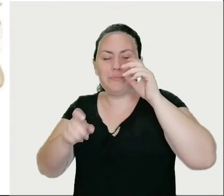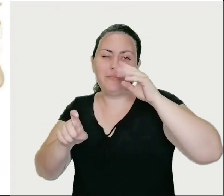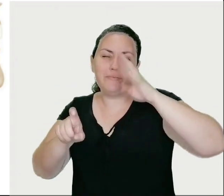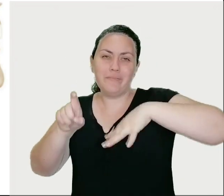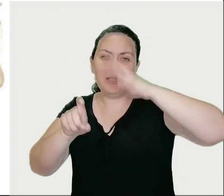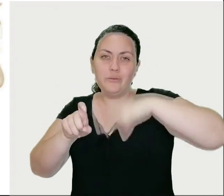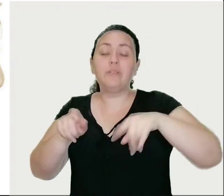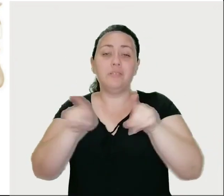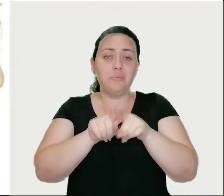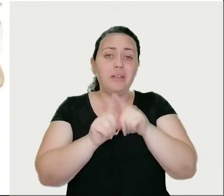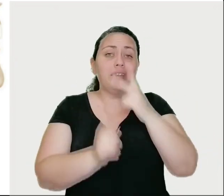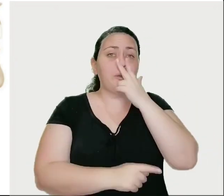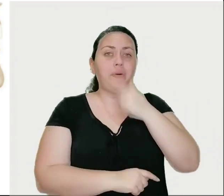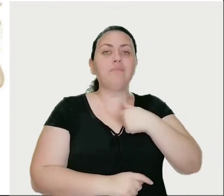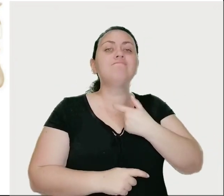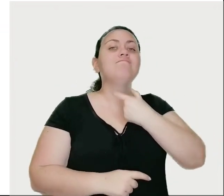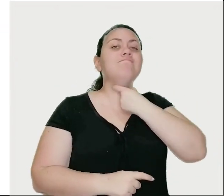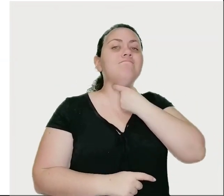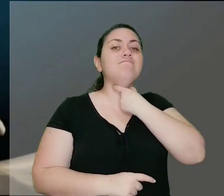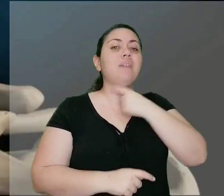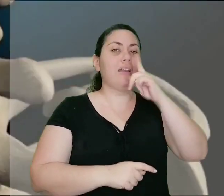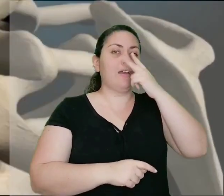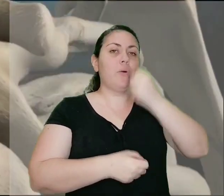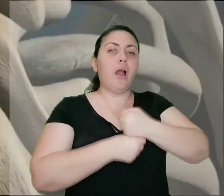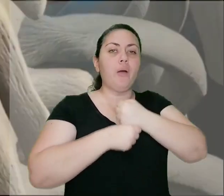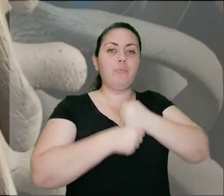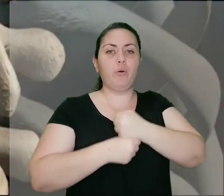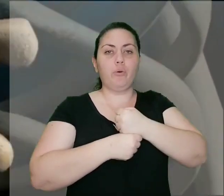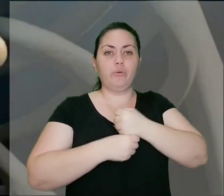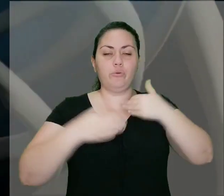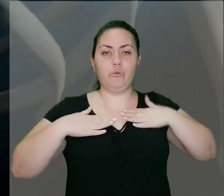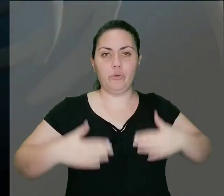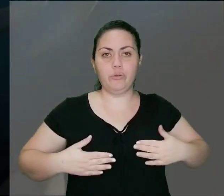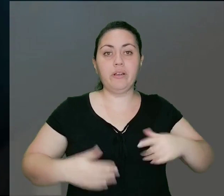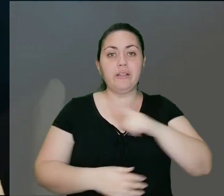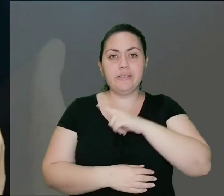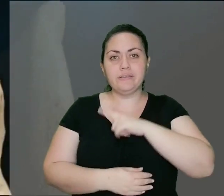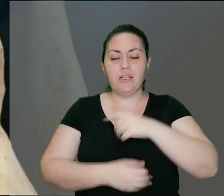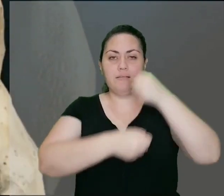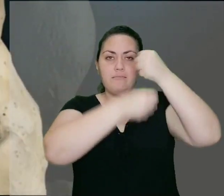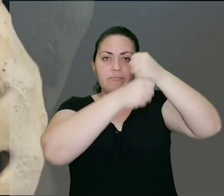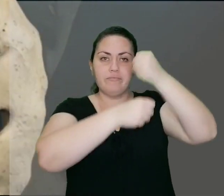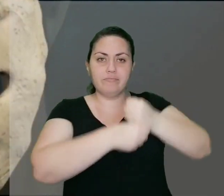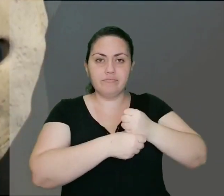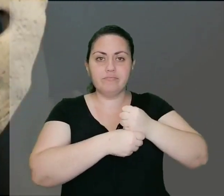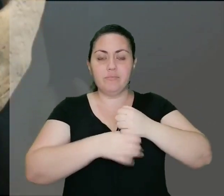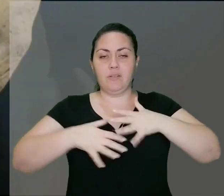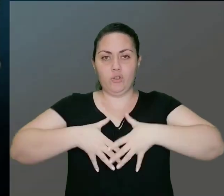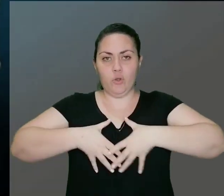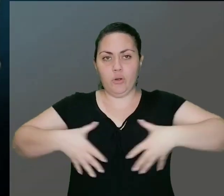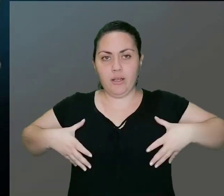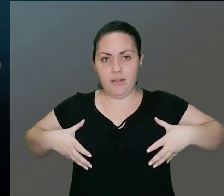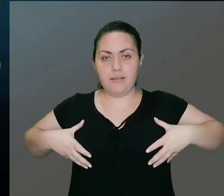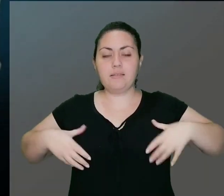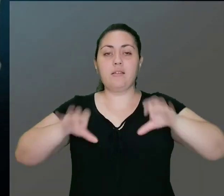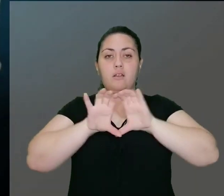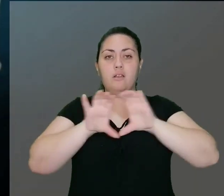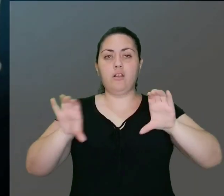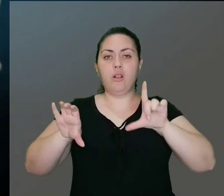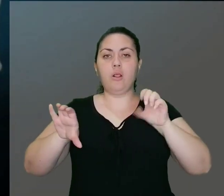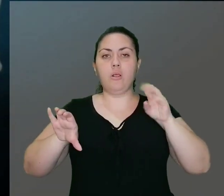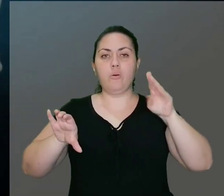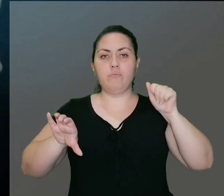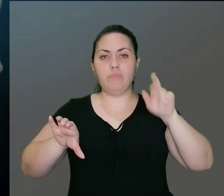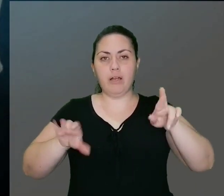cabeça. A coluna é dividida em coluna cervical, torácica, lombar e sacral. As